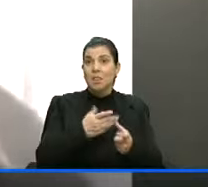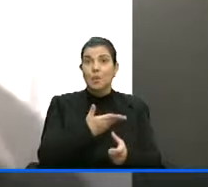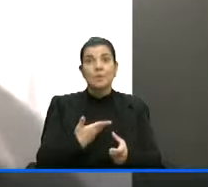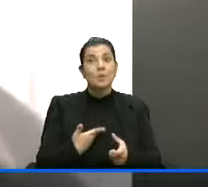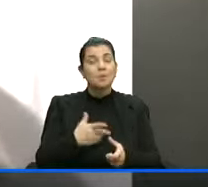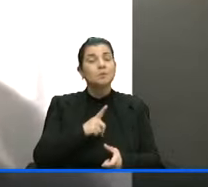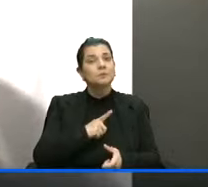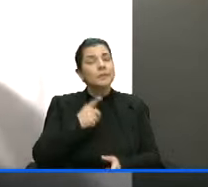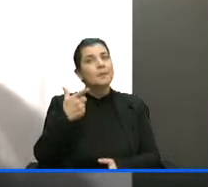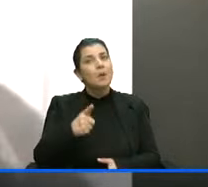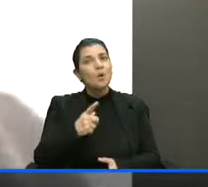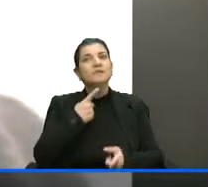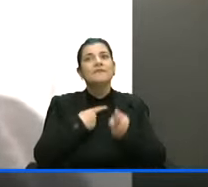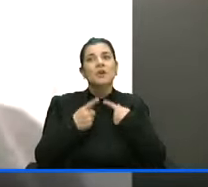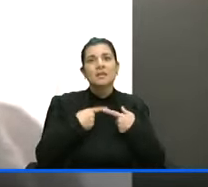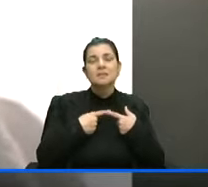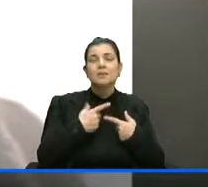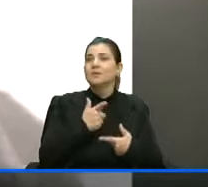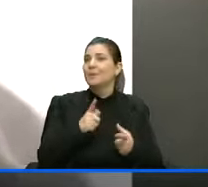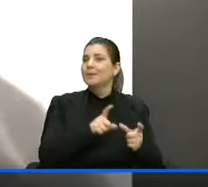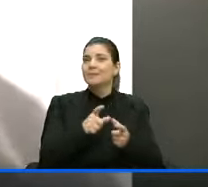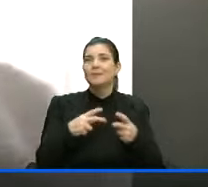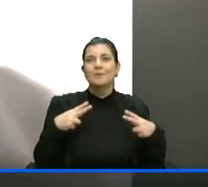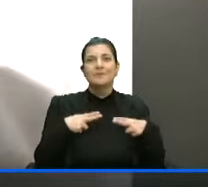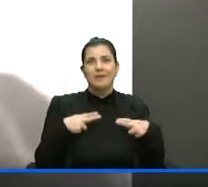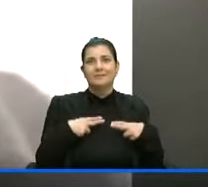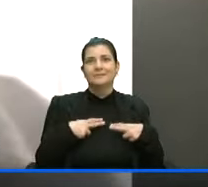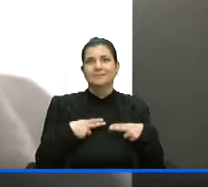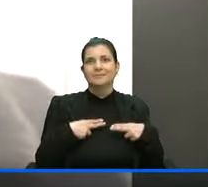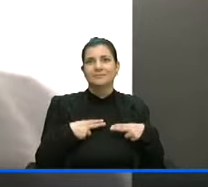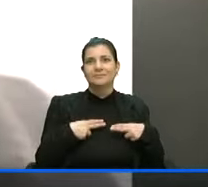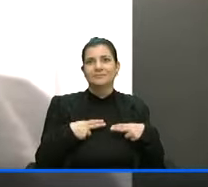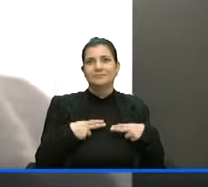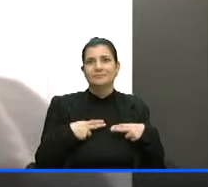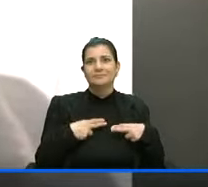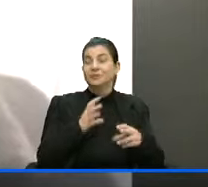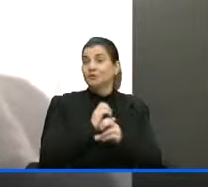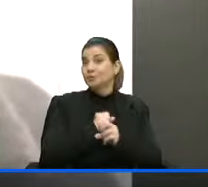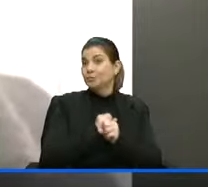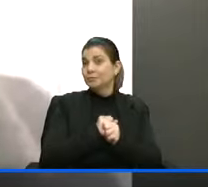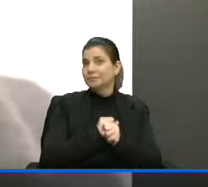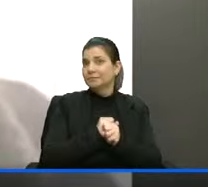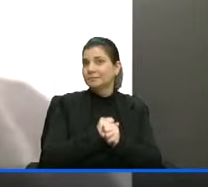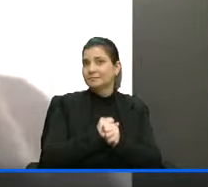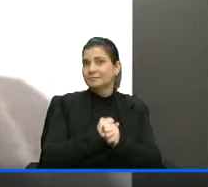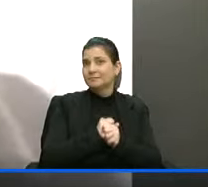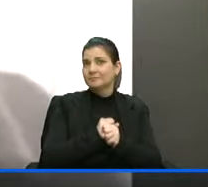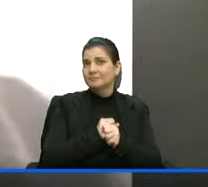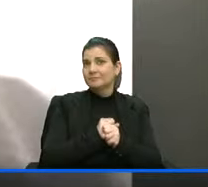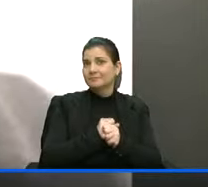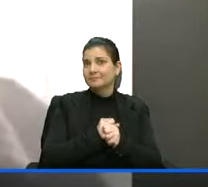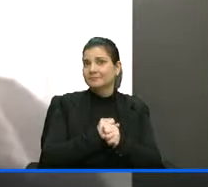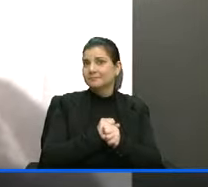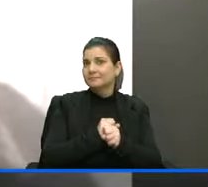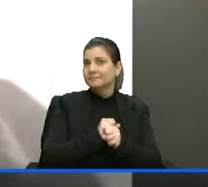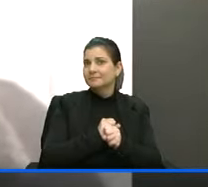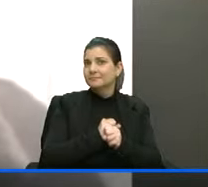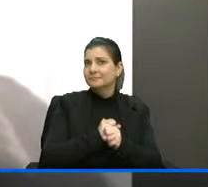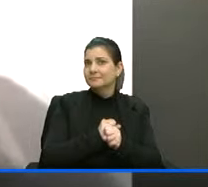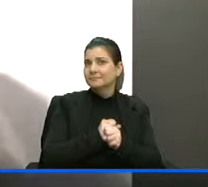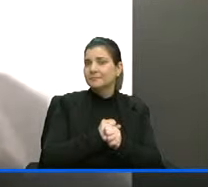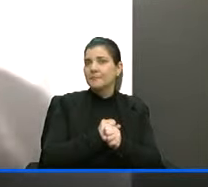uma outra vocação que não é o do setor privado, que é, né, ter lucro, né? Bom, nós não vamos aqui entrar nesse